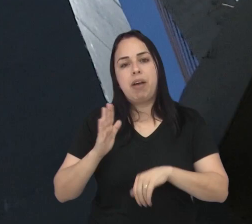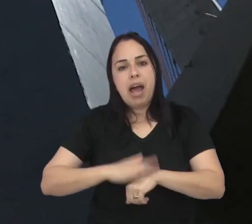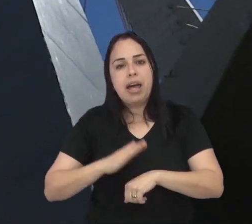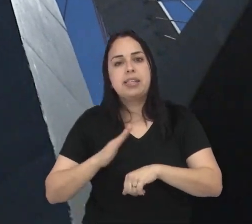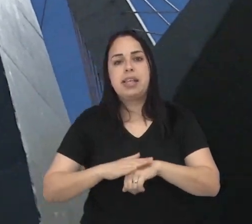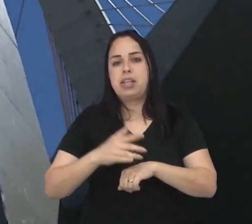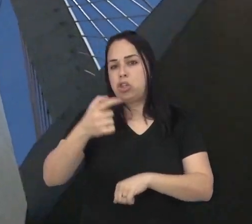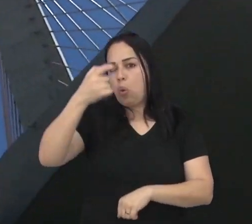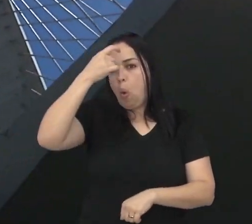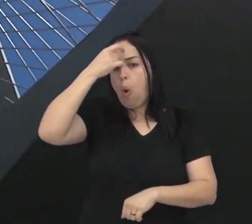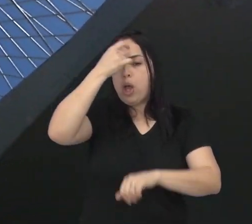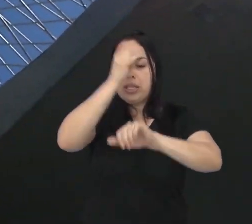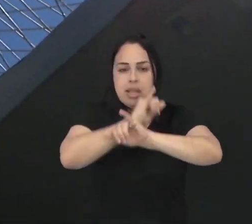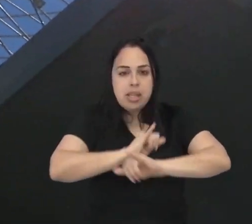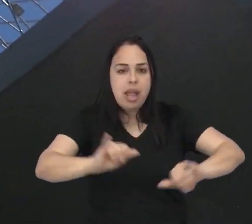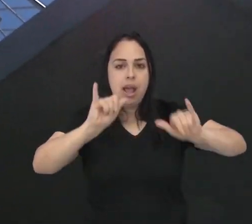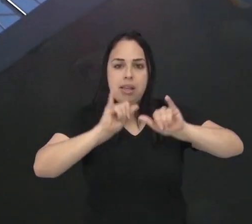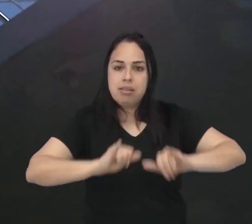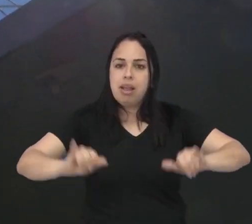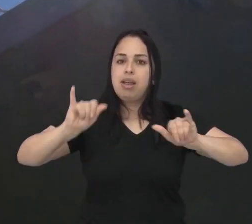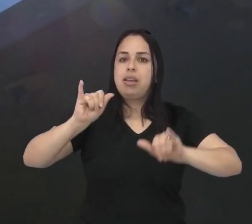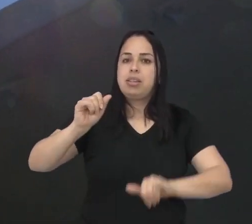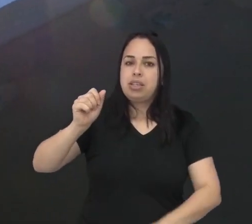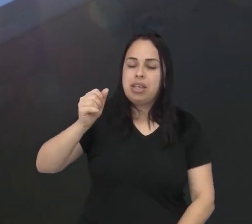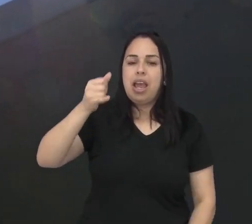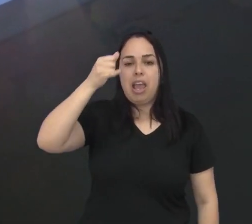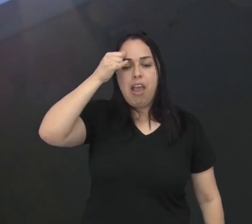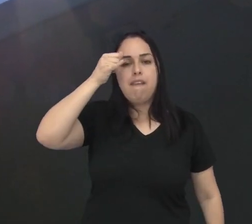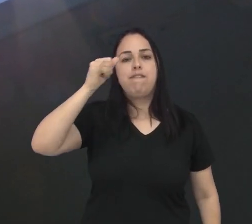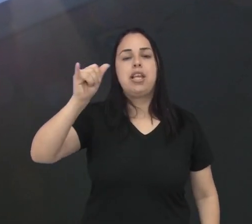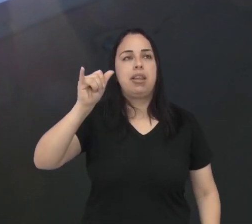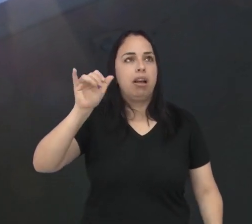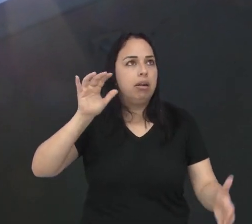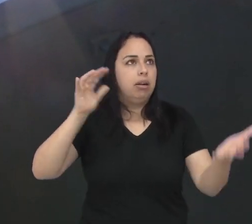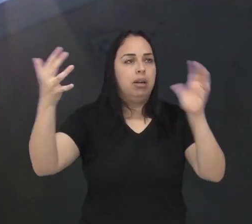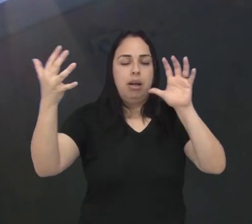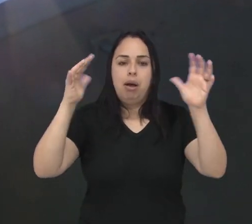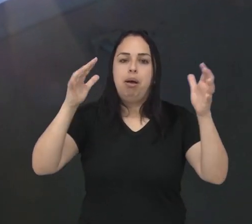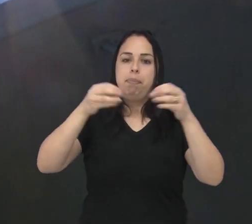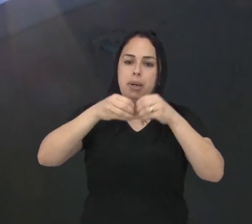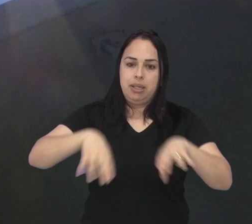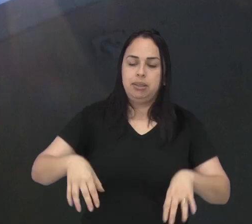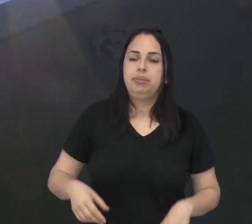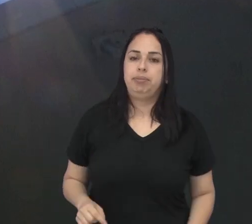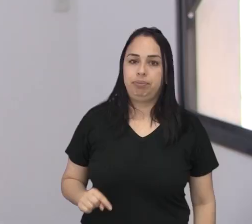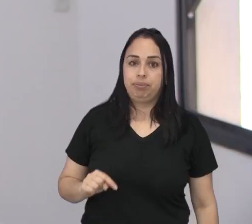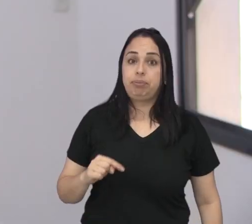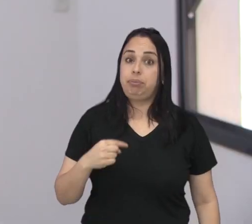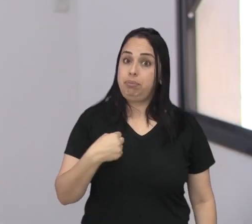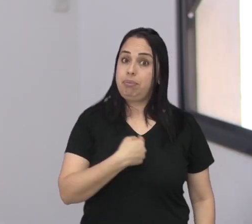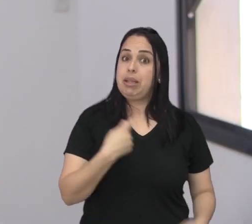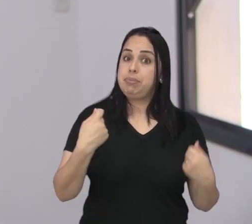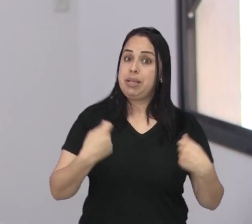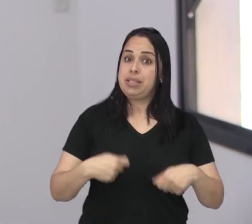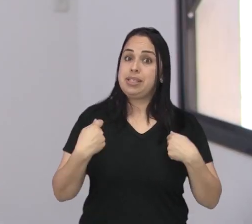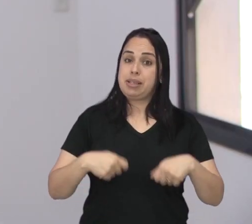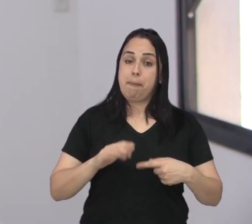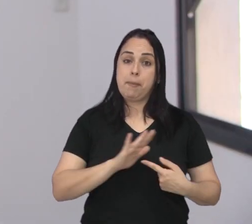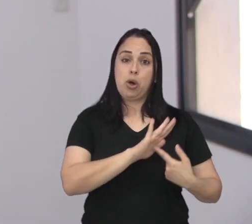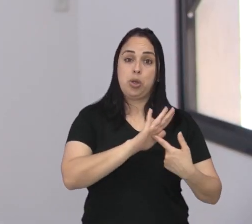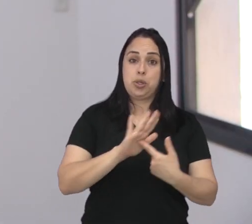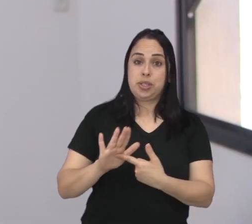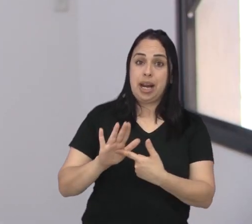propor medidas de conscientização para evitar os impactos das mudanças climáticas. Nós devemos